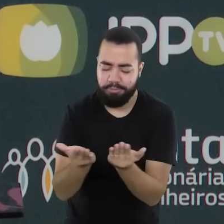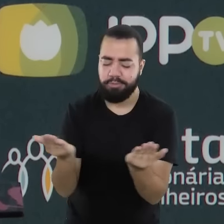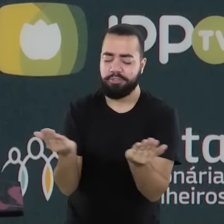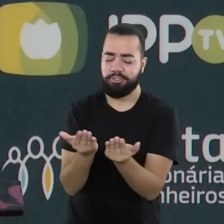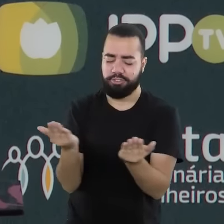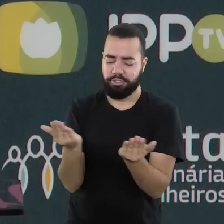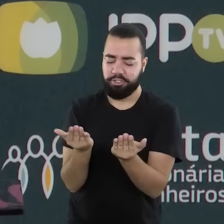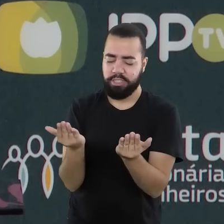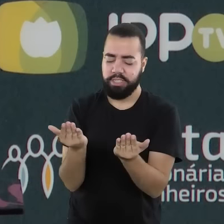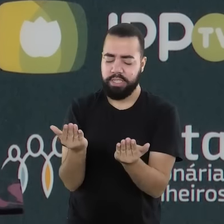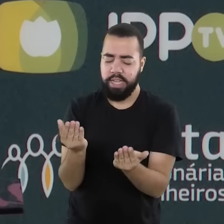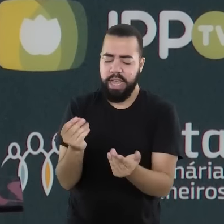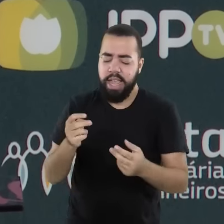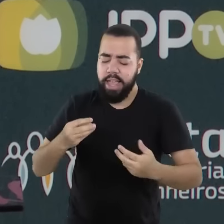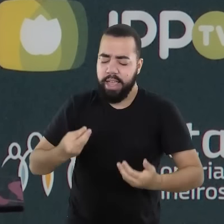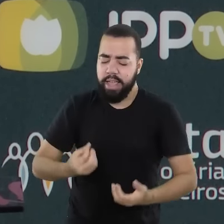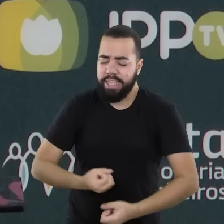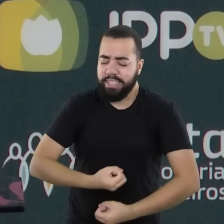motivação para avivamento,